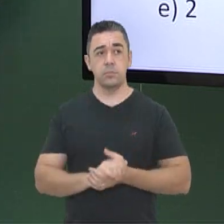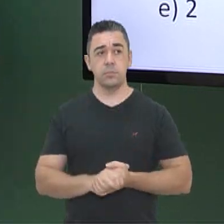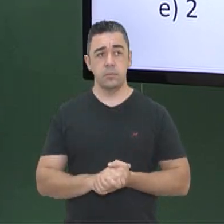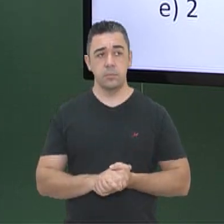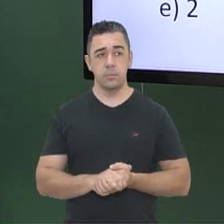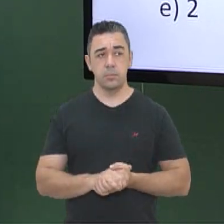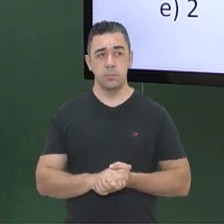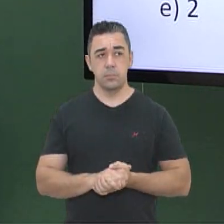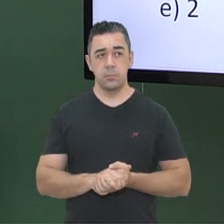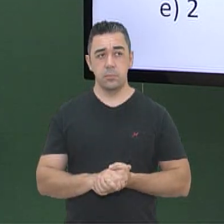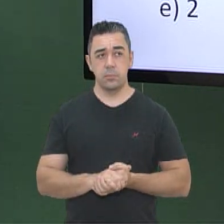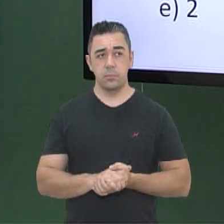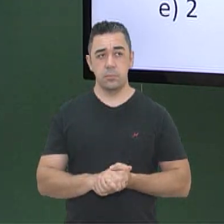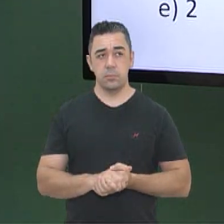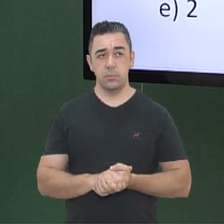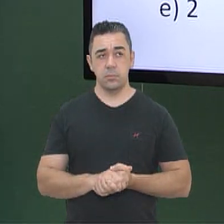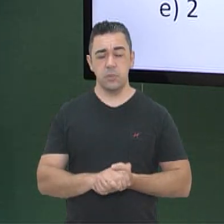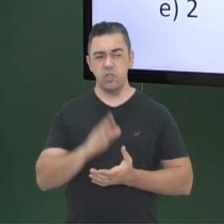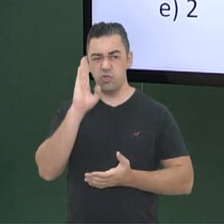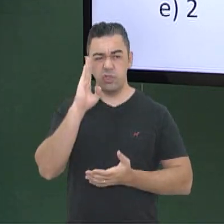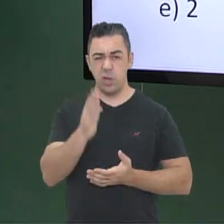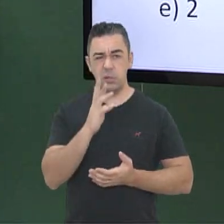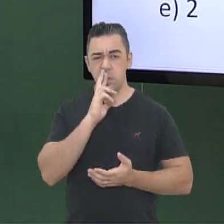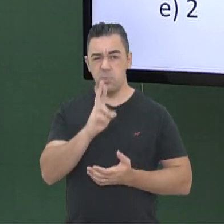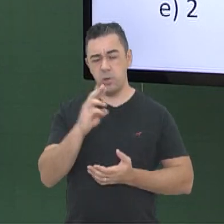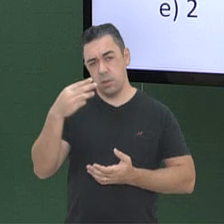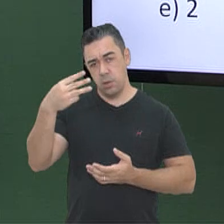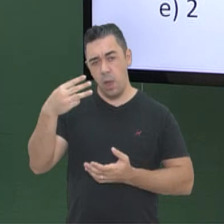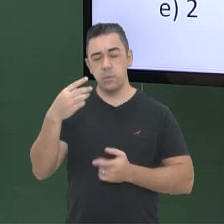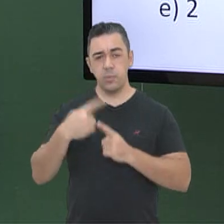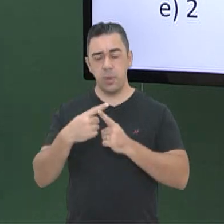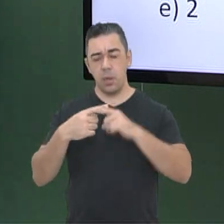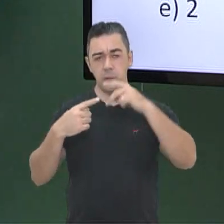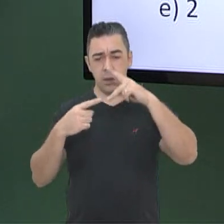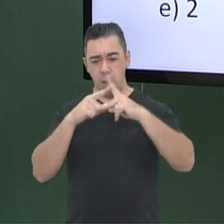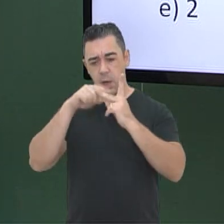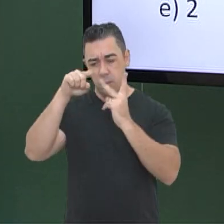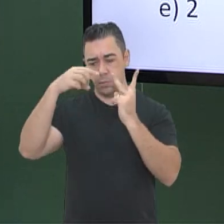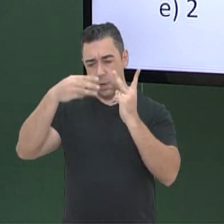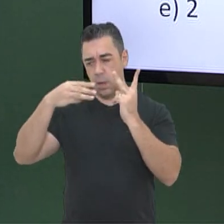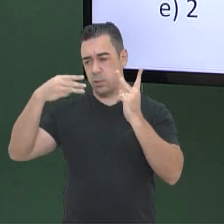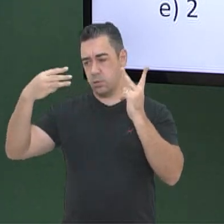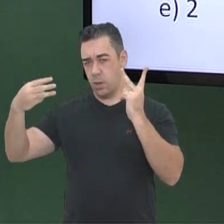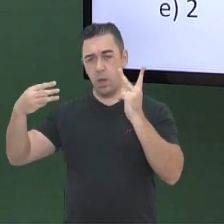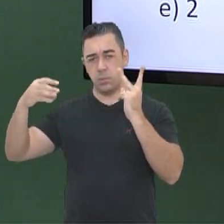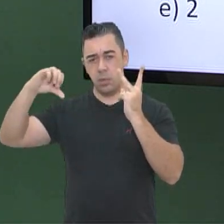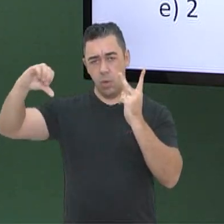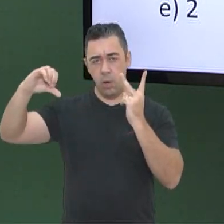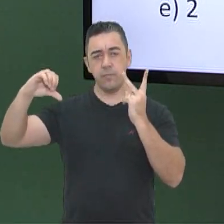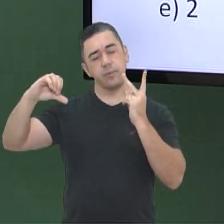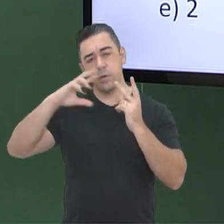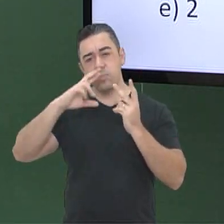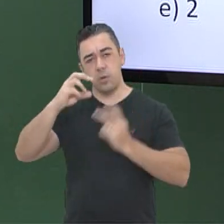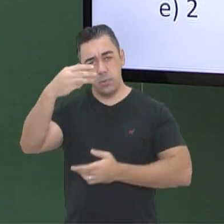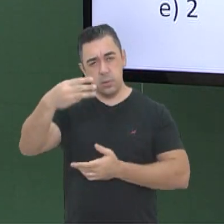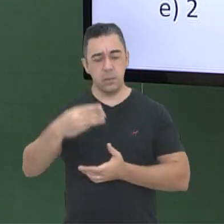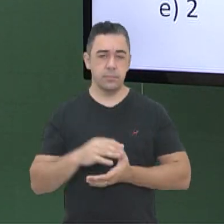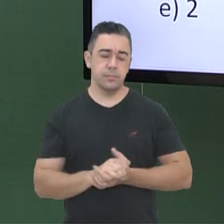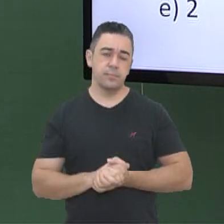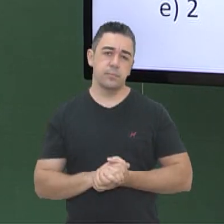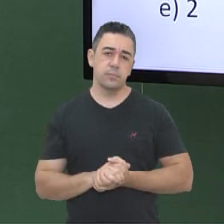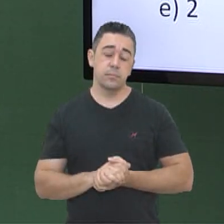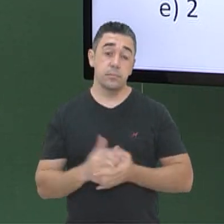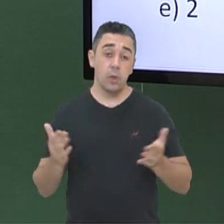quadrado, que é 3, né? Vou colocar aqui já a resposta. Raiz de 3 ao quadrado é igual a 3. Muito bem, vamos aqui para